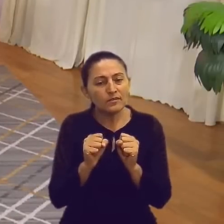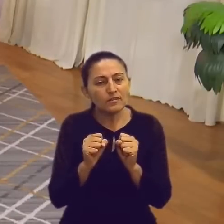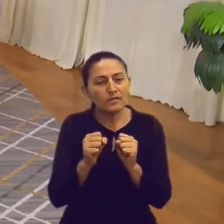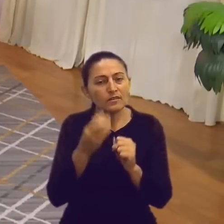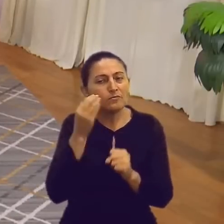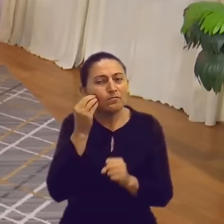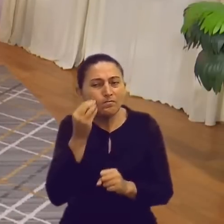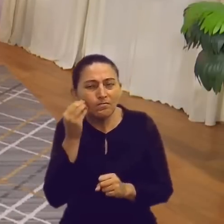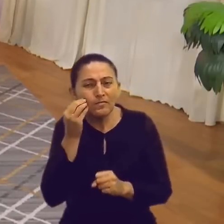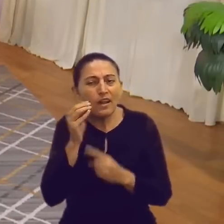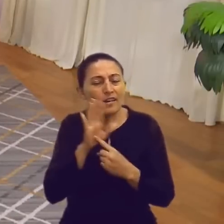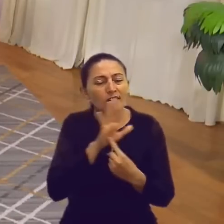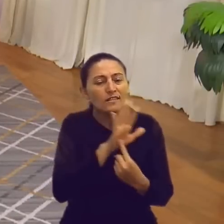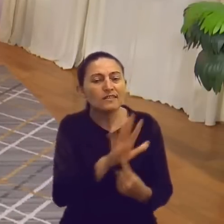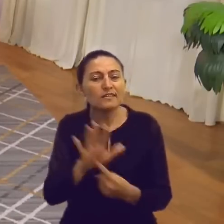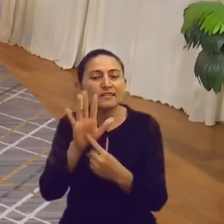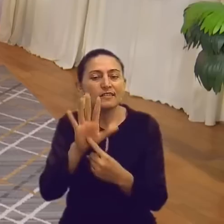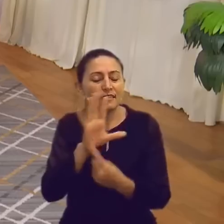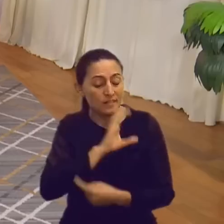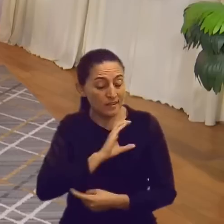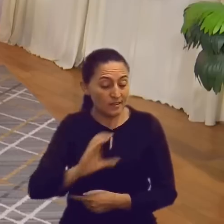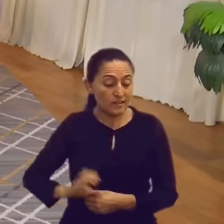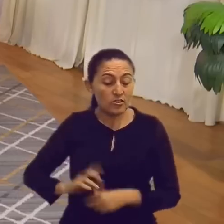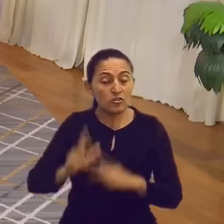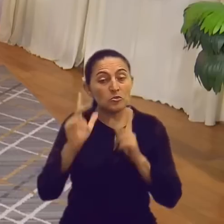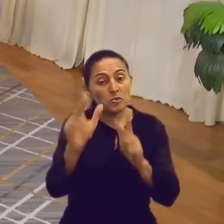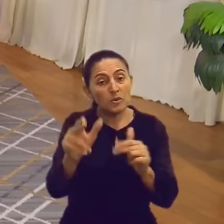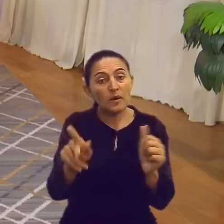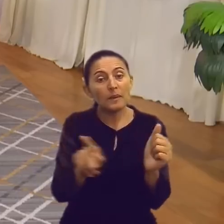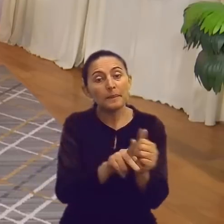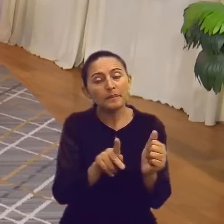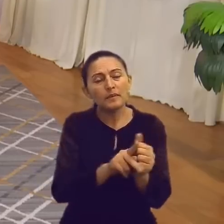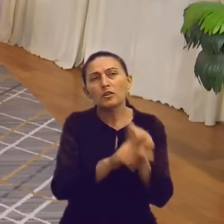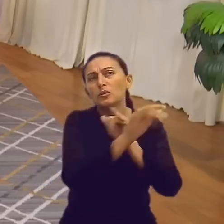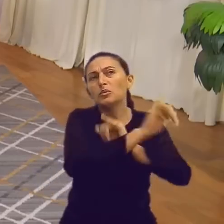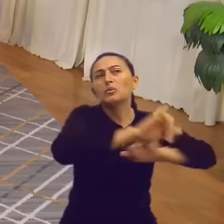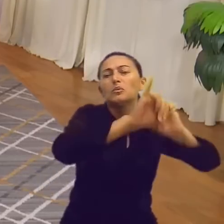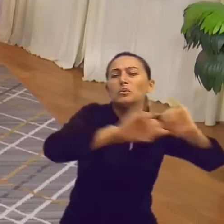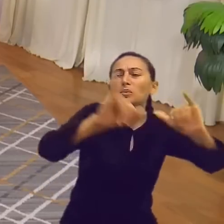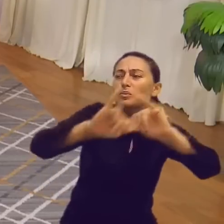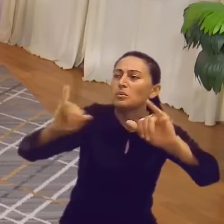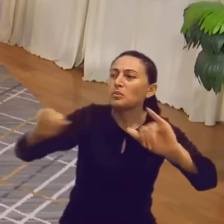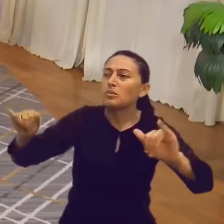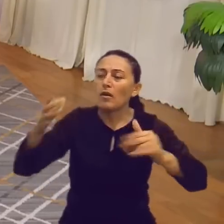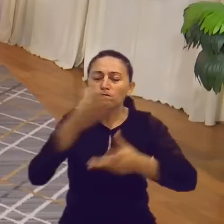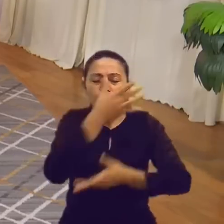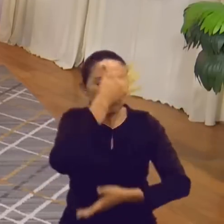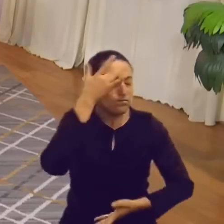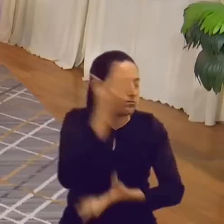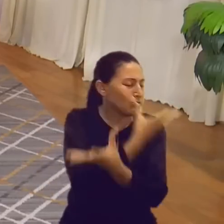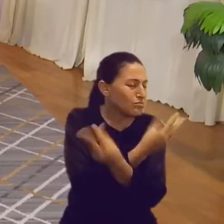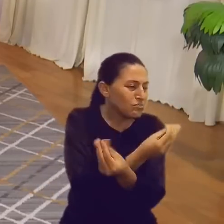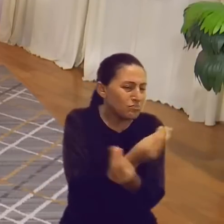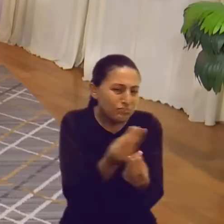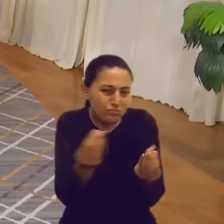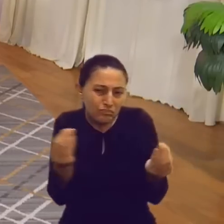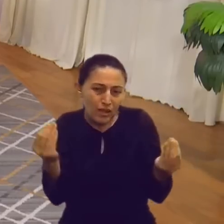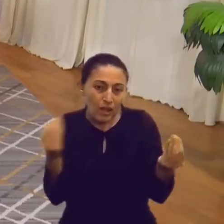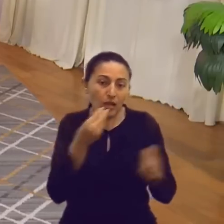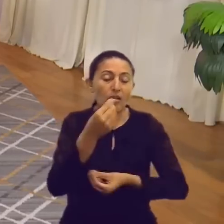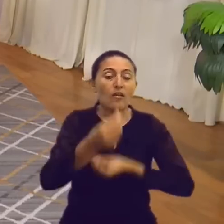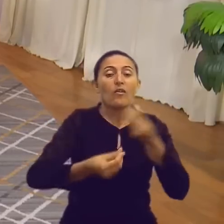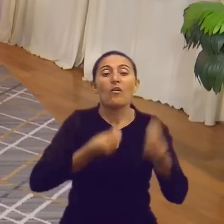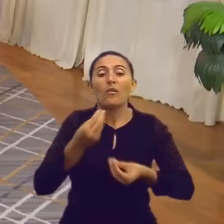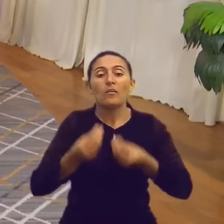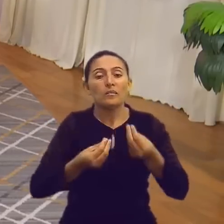Cristo. E assim como Pedro poderia falar para muitas pessoas como sua vida foi transformada,